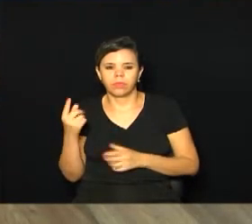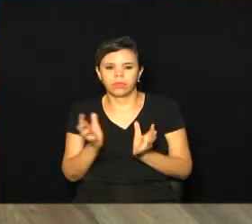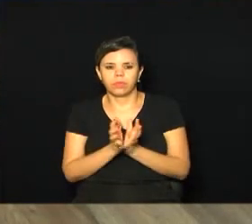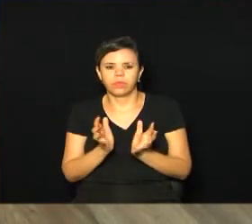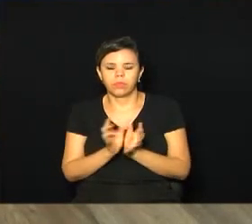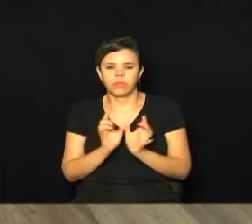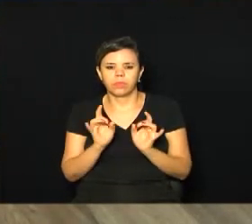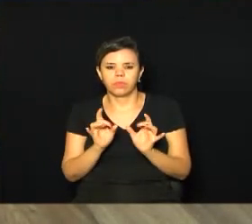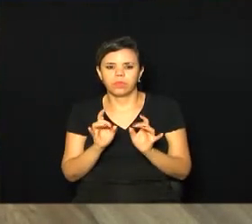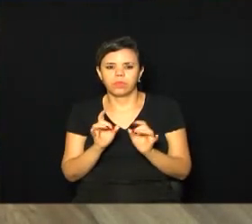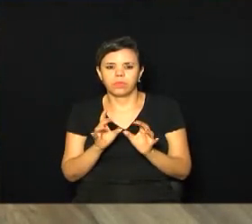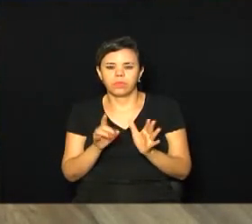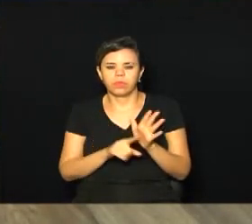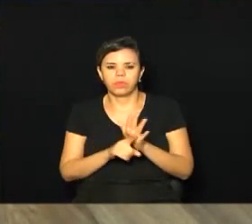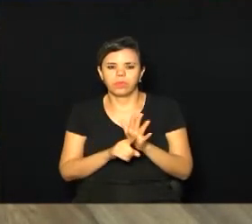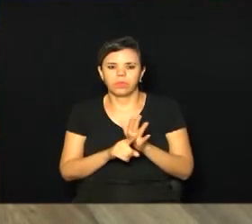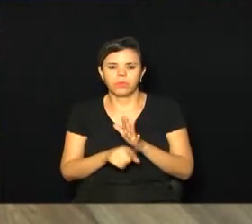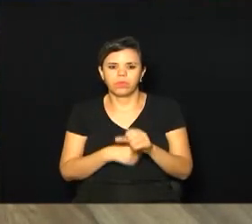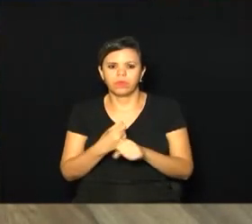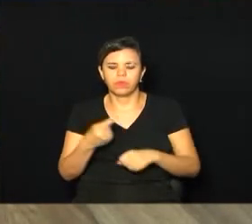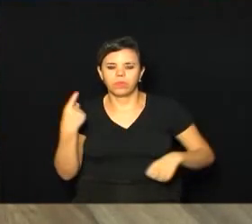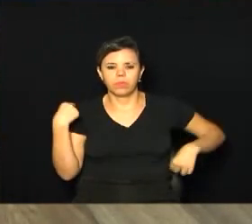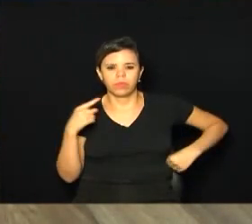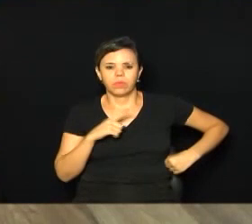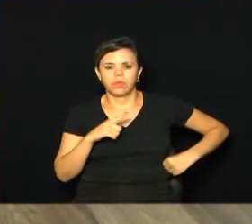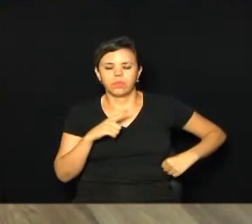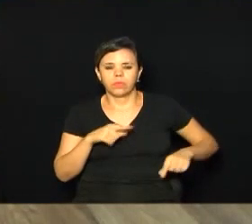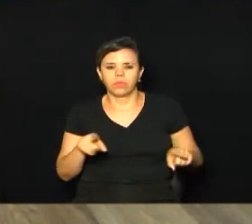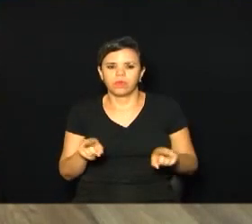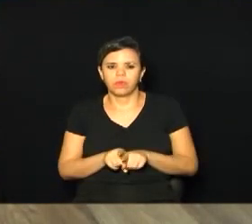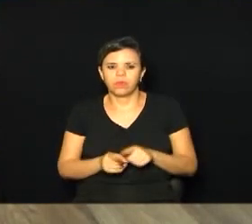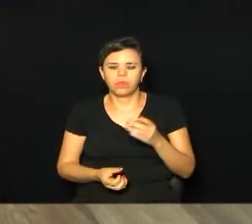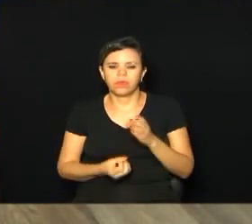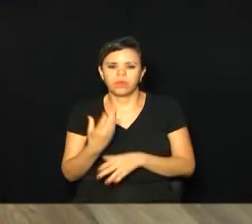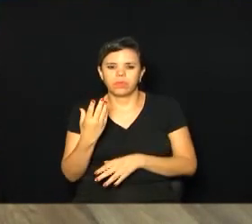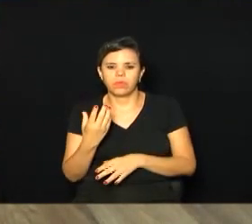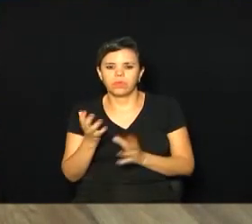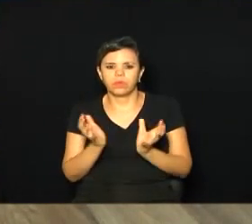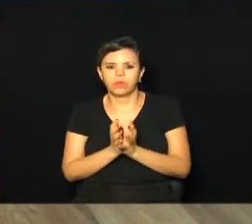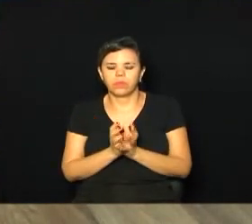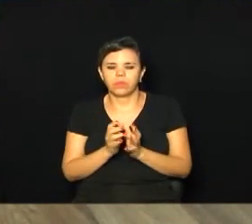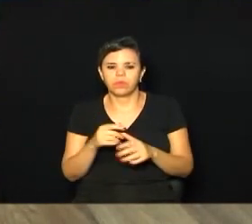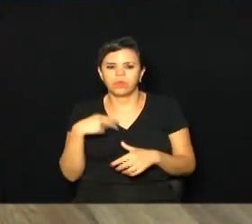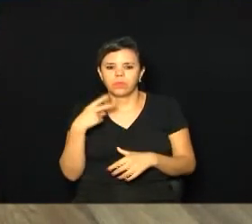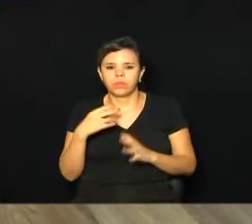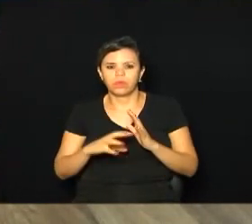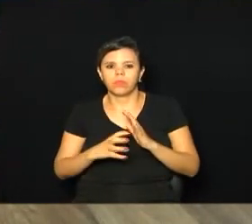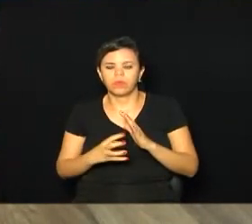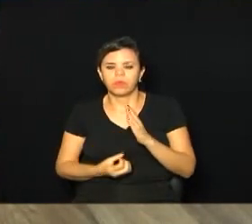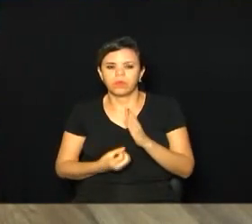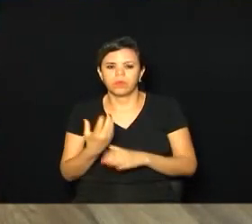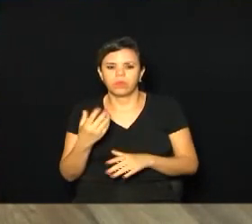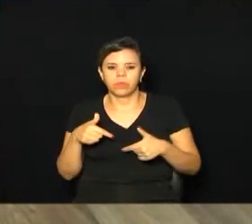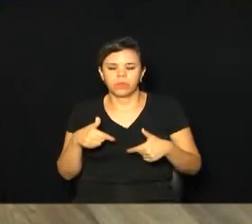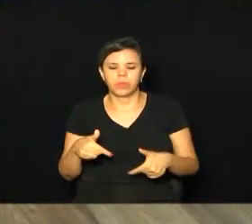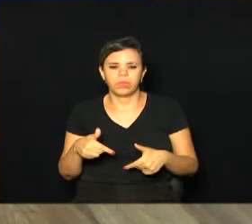comissões especiais de estudo. E no ano passado nós tivemos também a criação das frentes parlamentares, que são